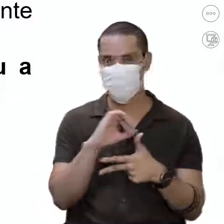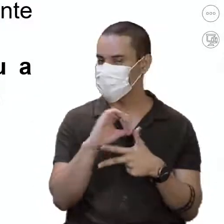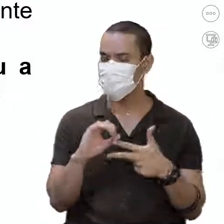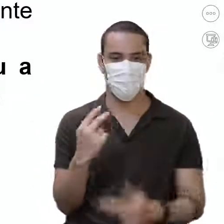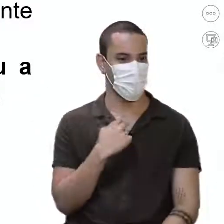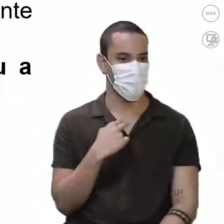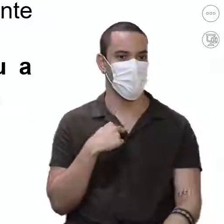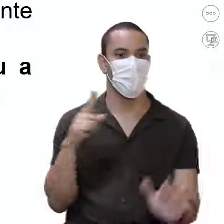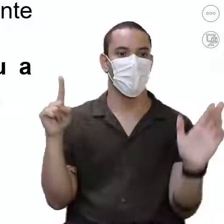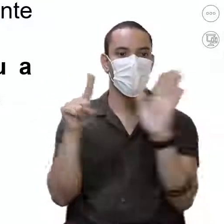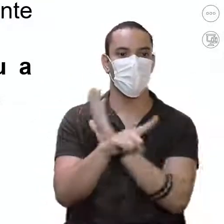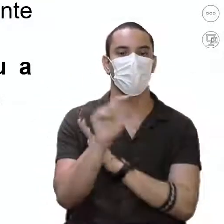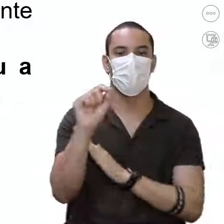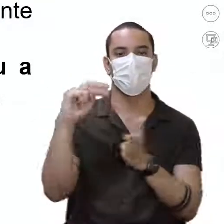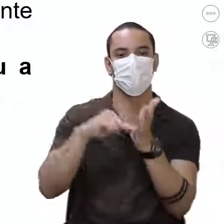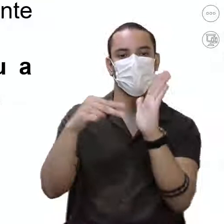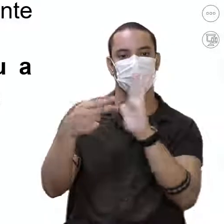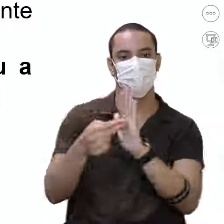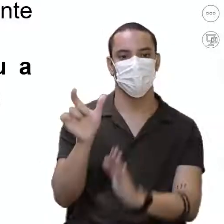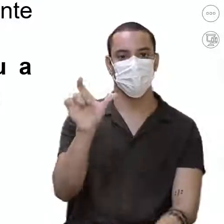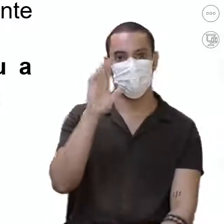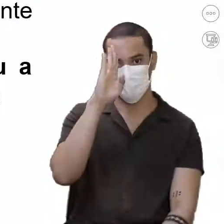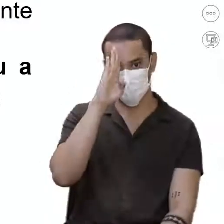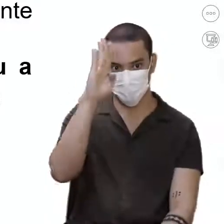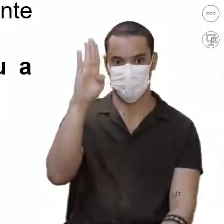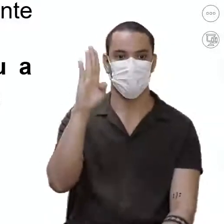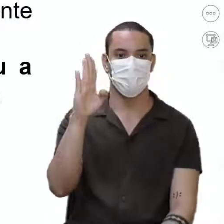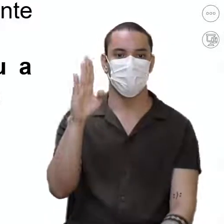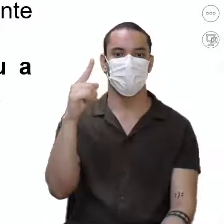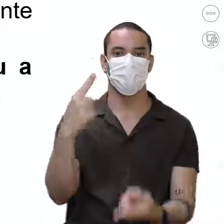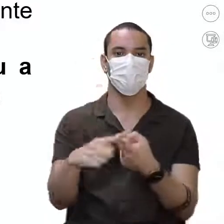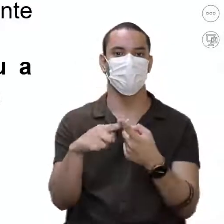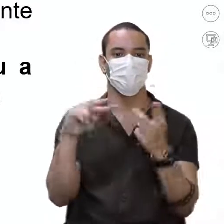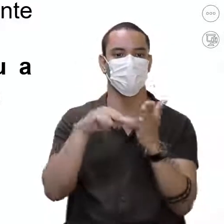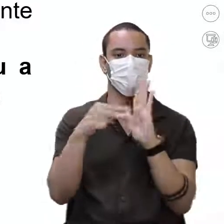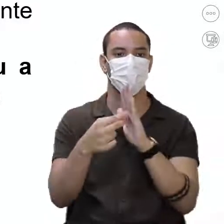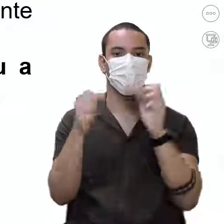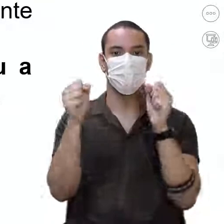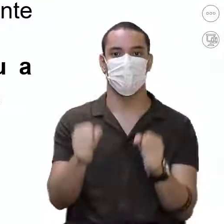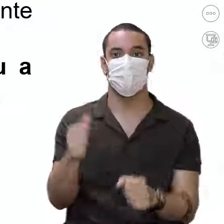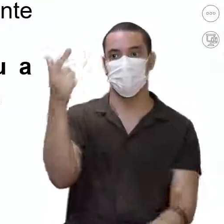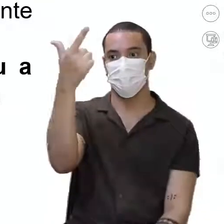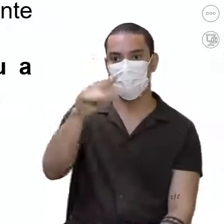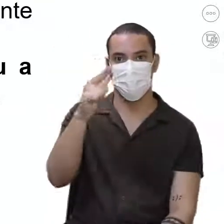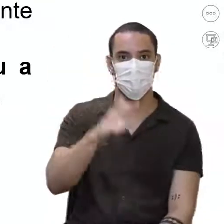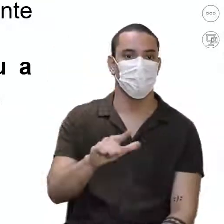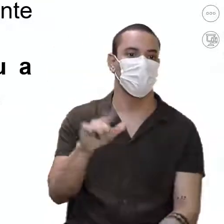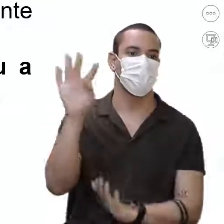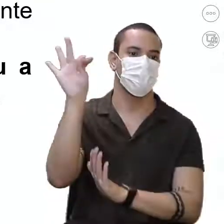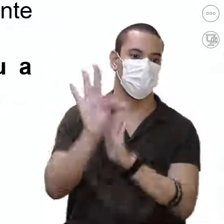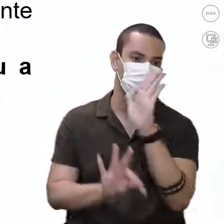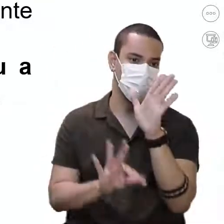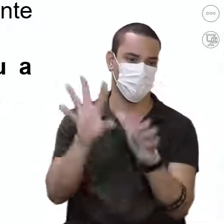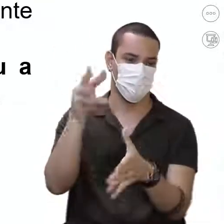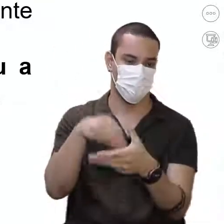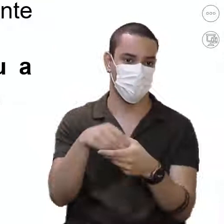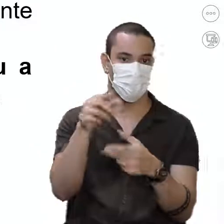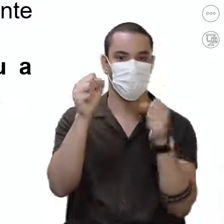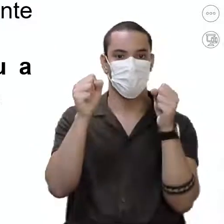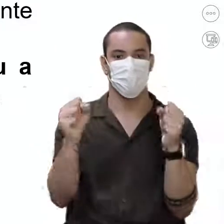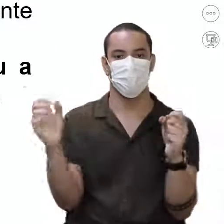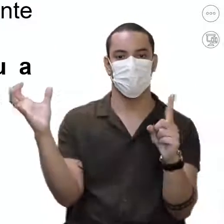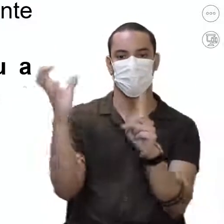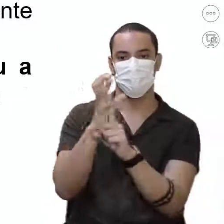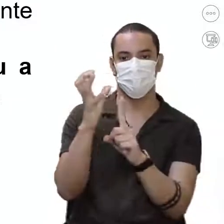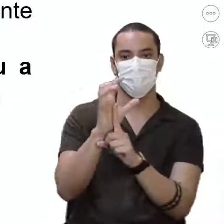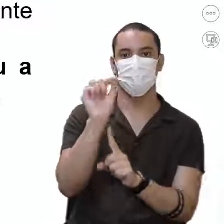nele o significado desta palavra-chave, que é a palavra que ela pode se repetir bastante no texto, e aí você pode inferir